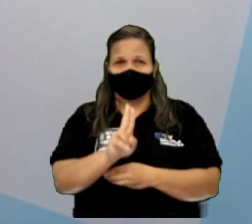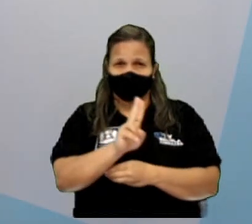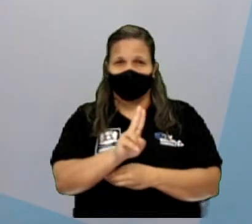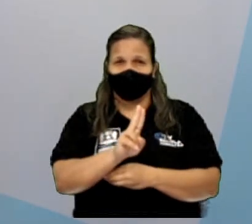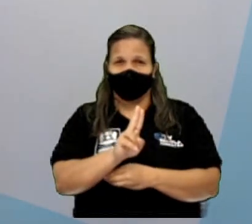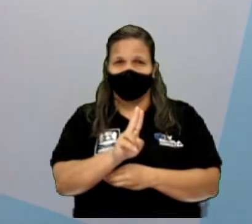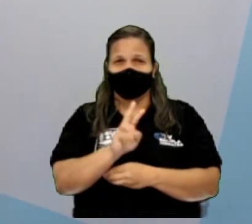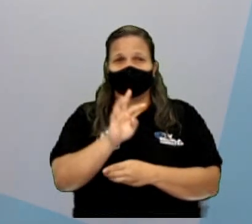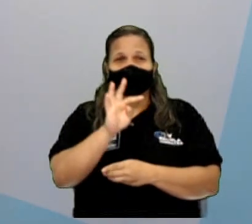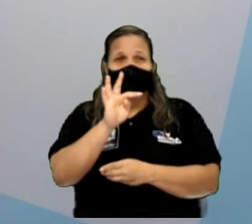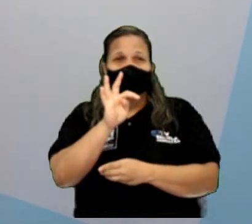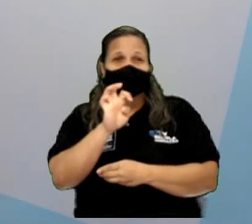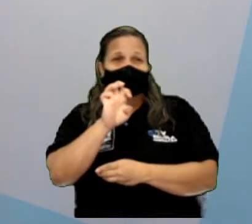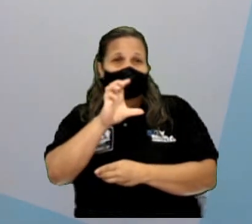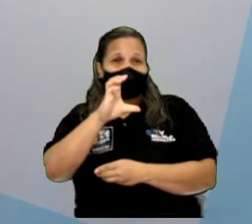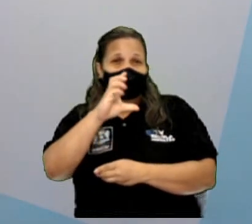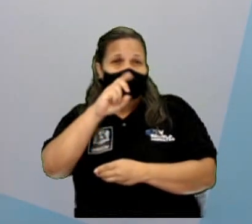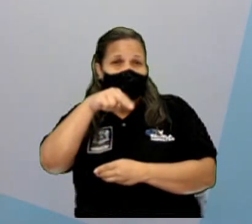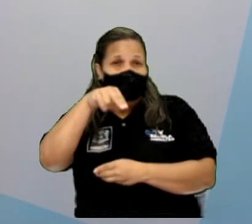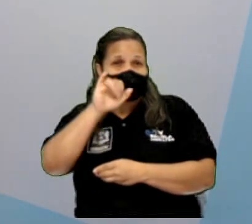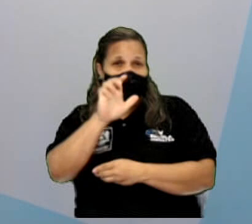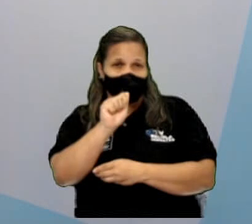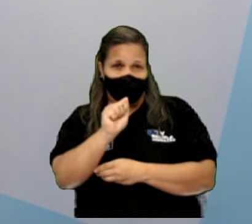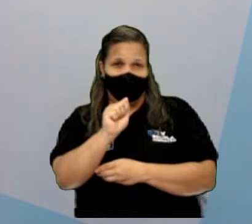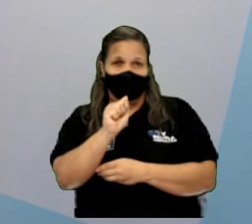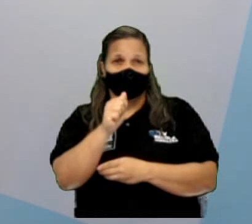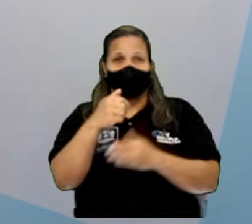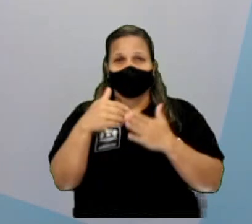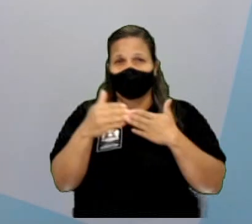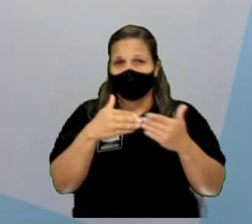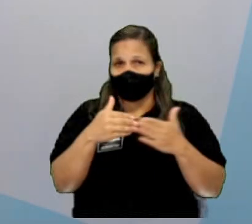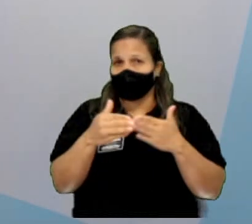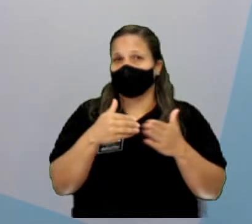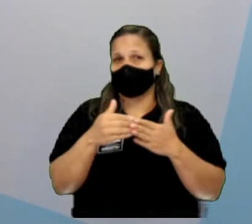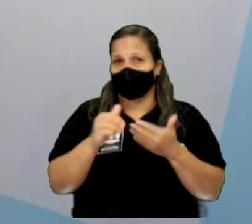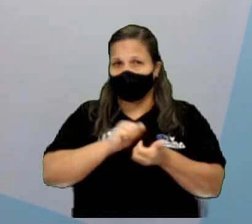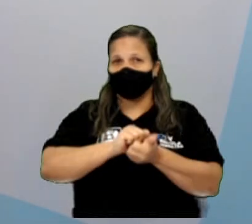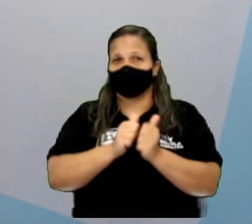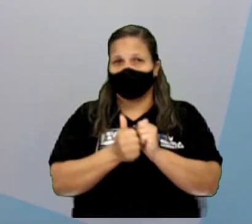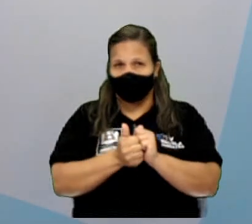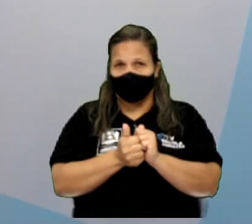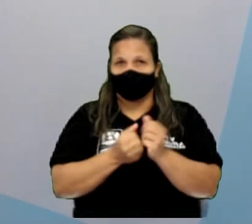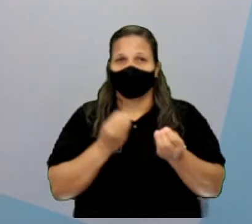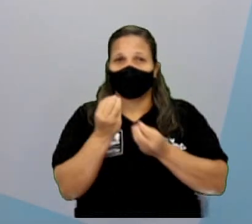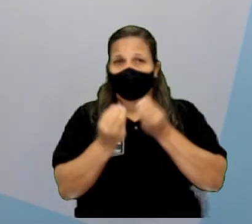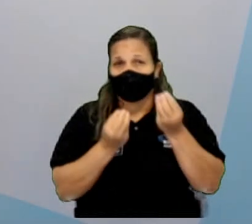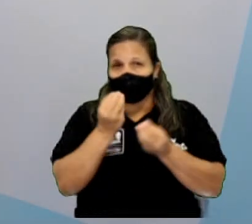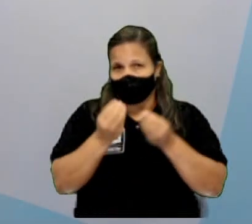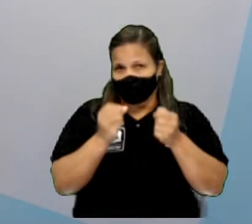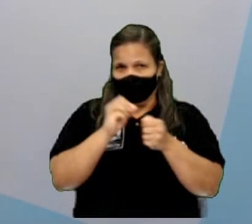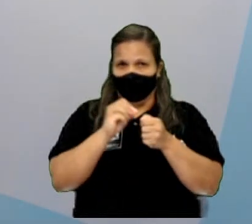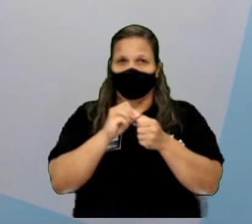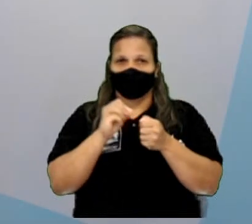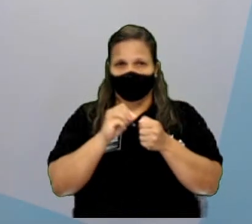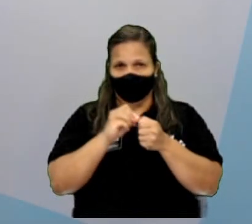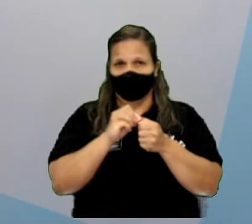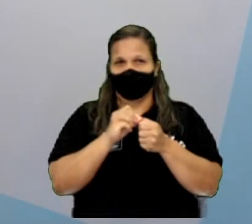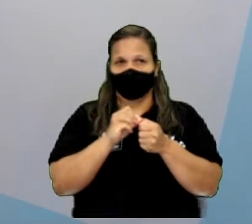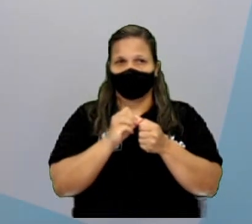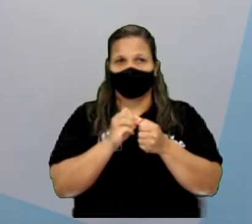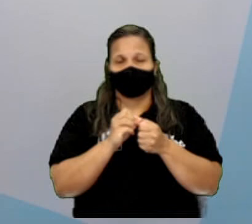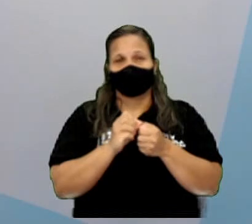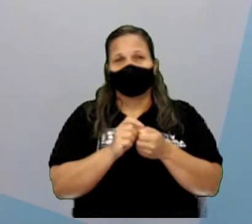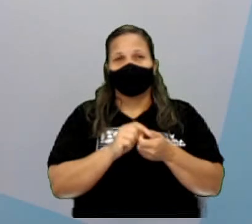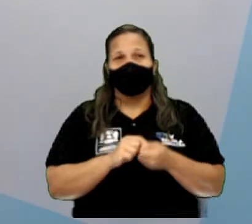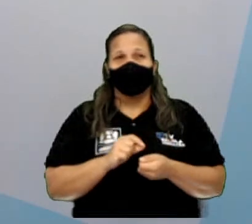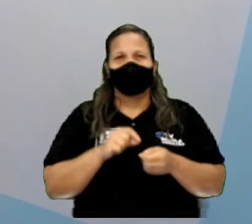vai depender dos objetivos daquela modalidade, certo? Então é a forma de fazer, é a técnica. A técnica responde a